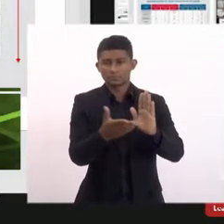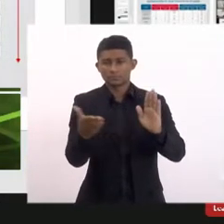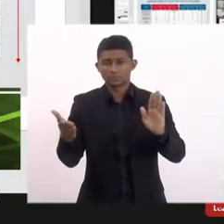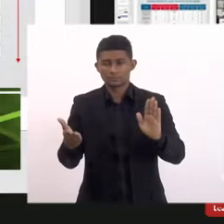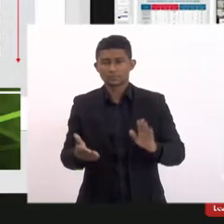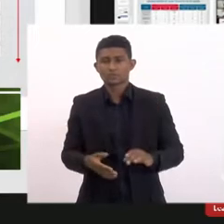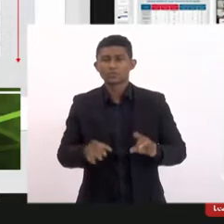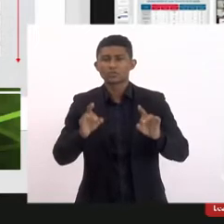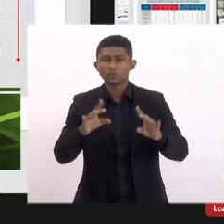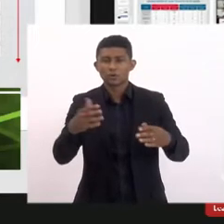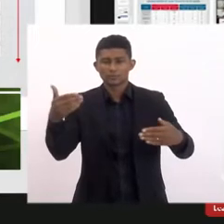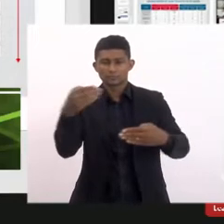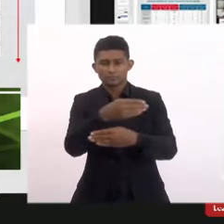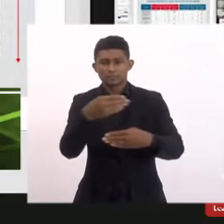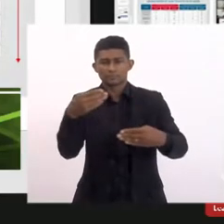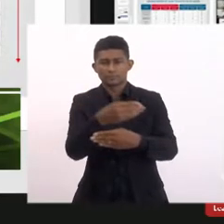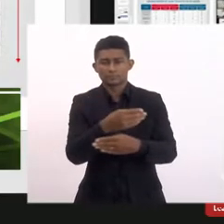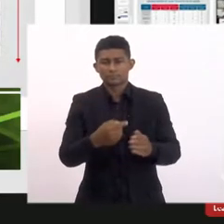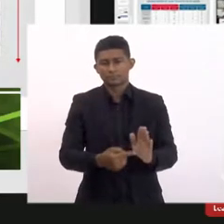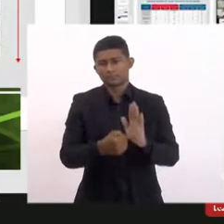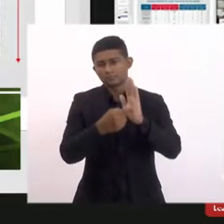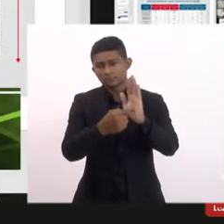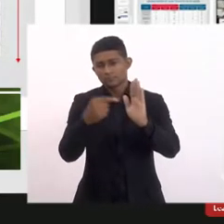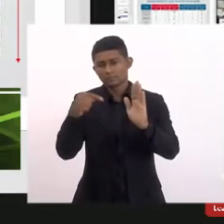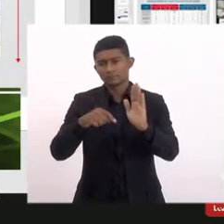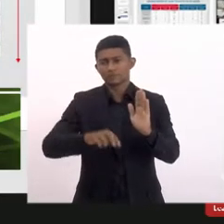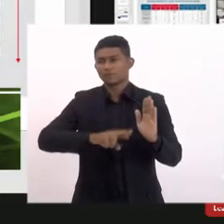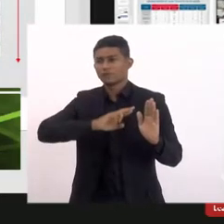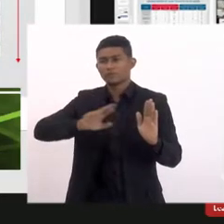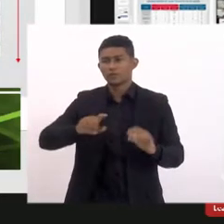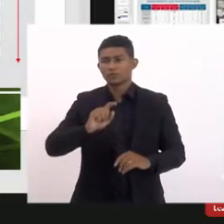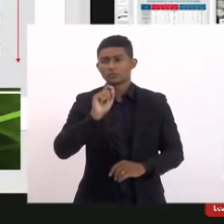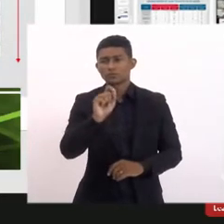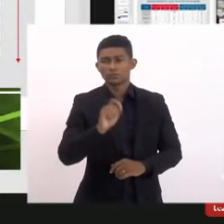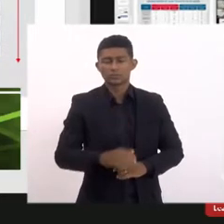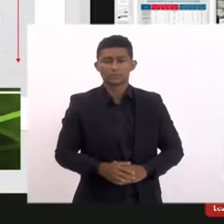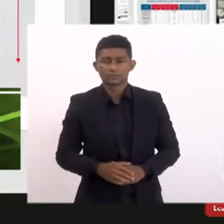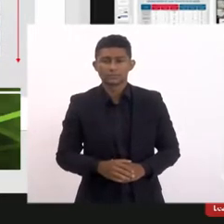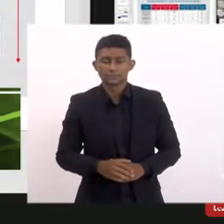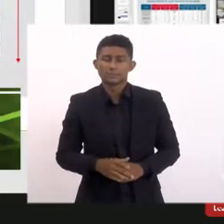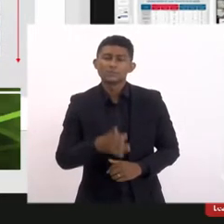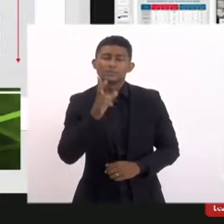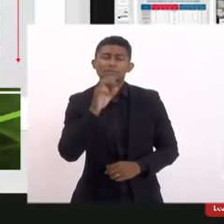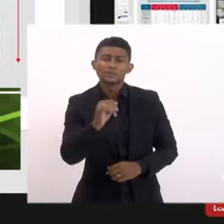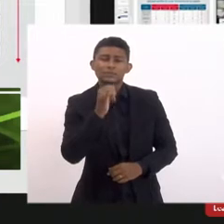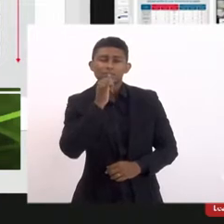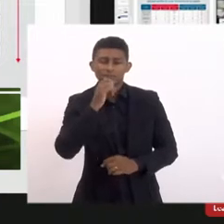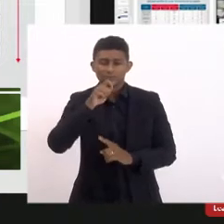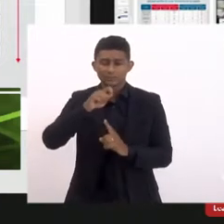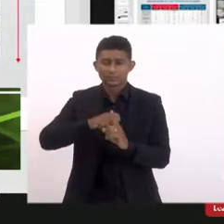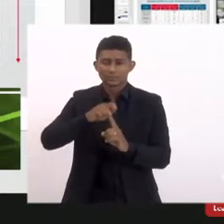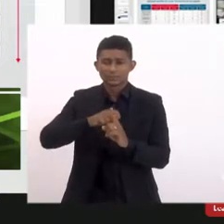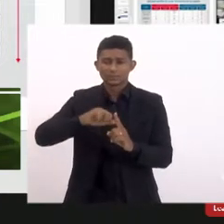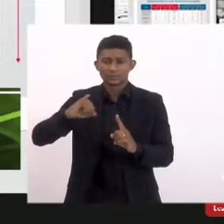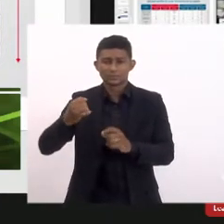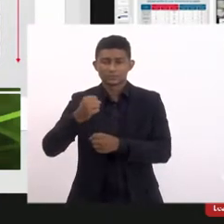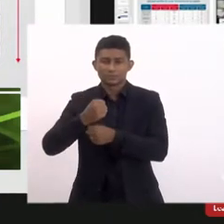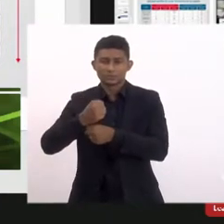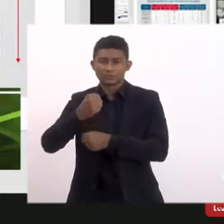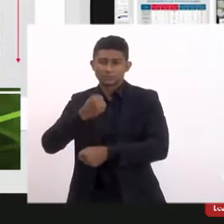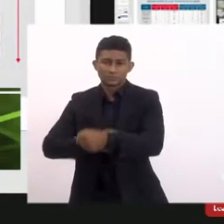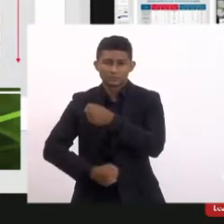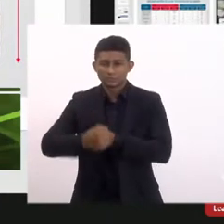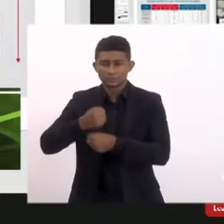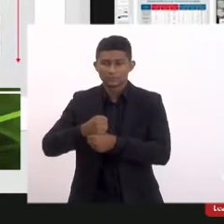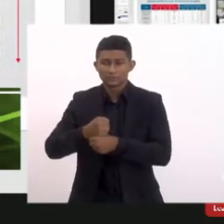só para mostrar como é a diferença. Então, se a gente falasse lá atrás, em janeiro do ano passado, a gente falava em aumento de